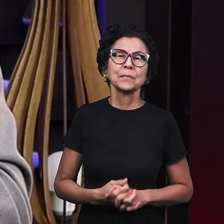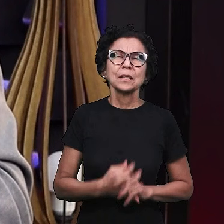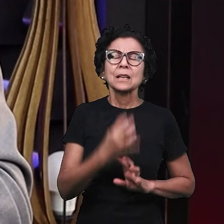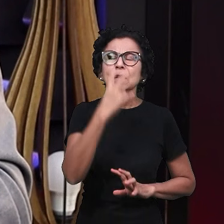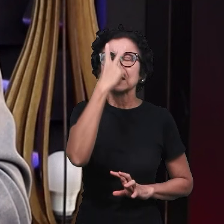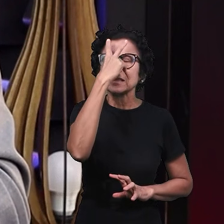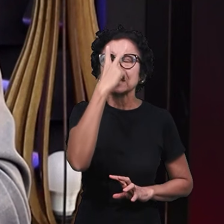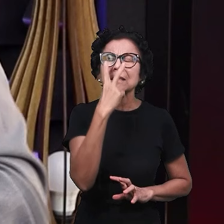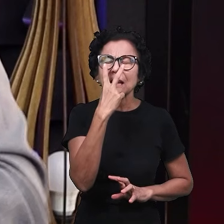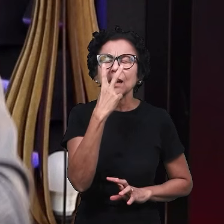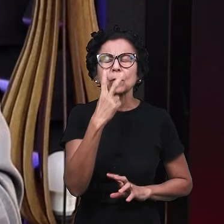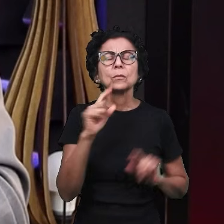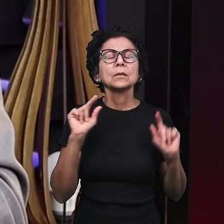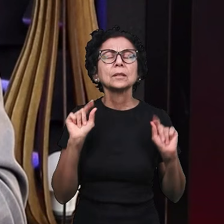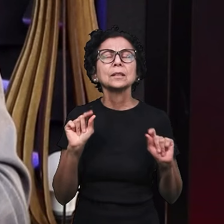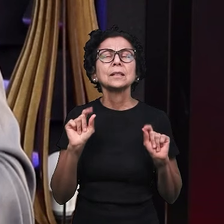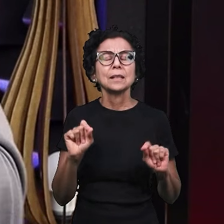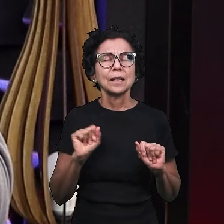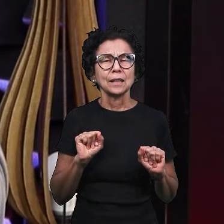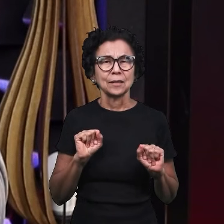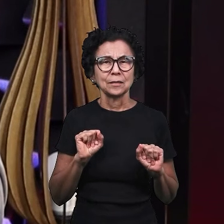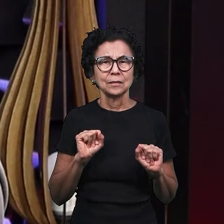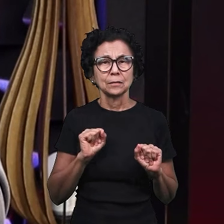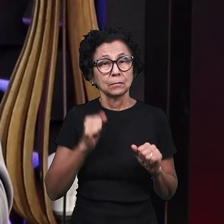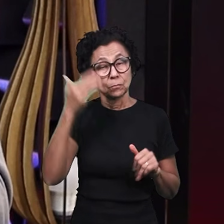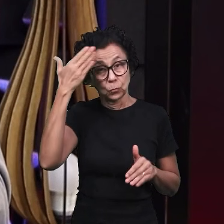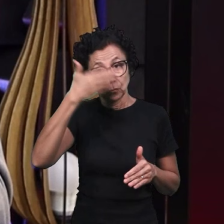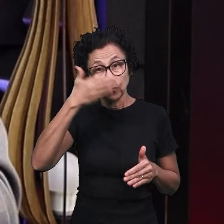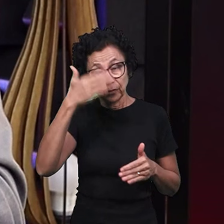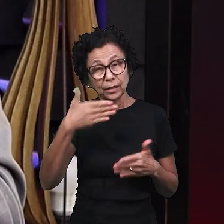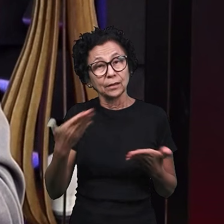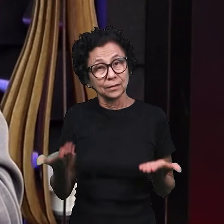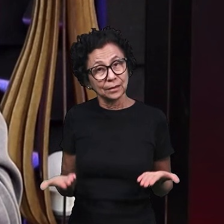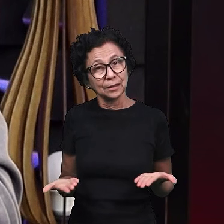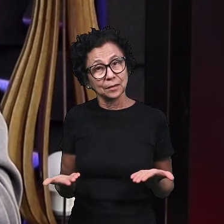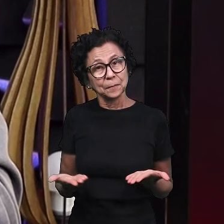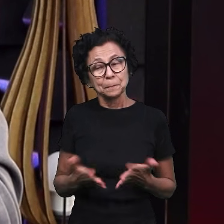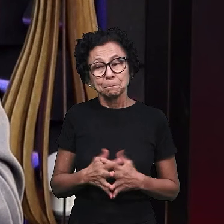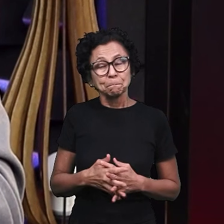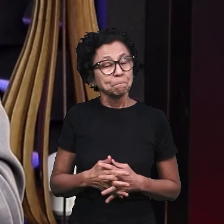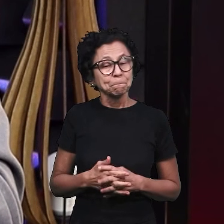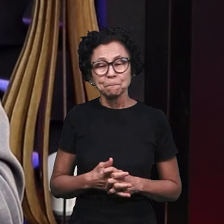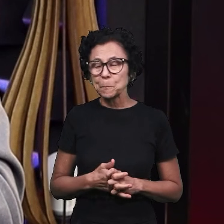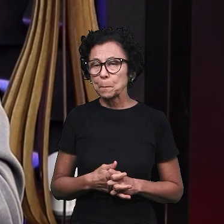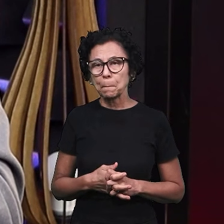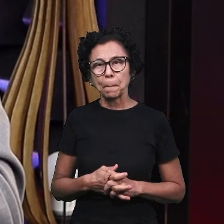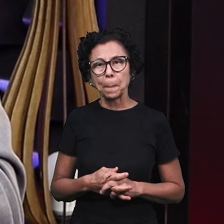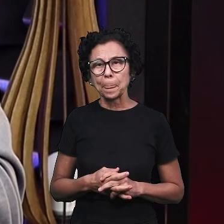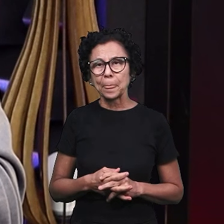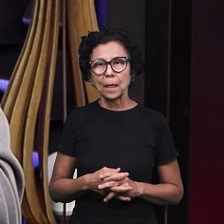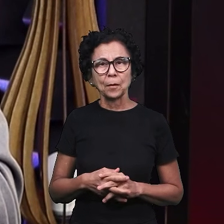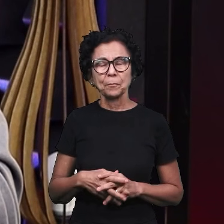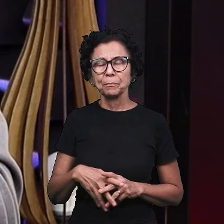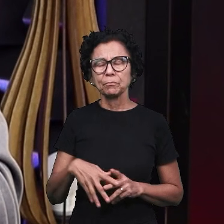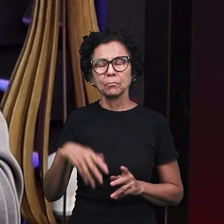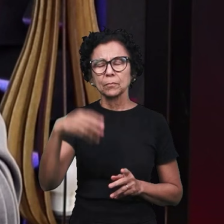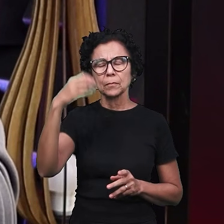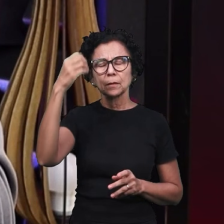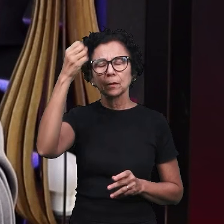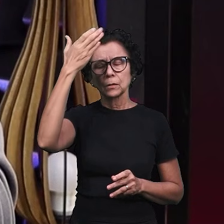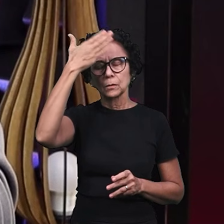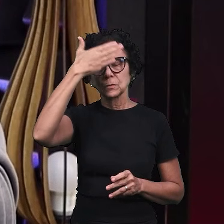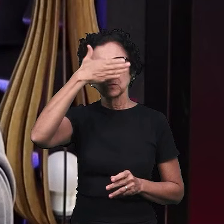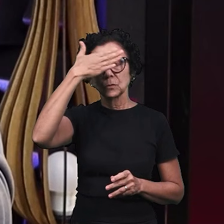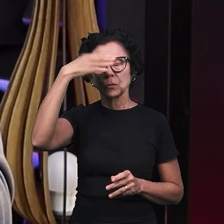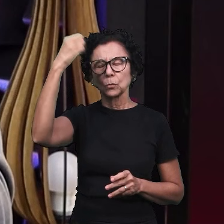né? Os cegos ali, o que é o cego? O cego é aquele que não vê, né? Ele não consegue ver